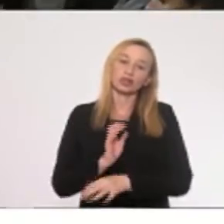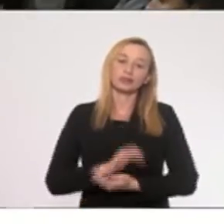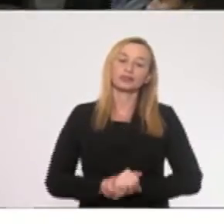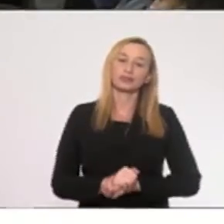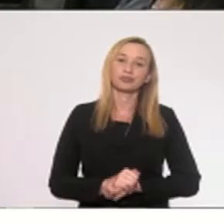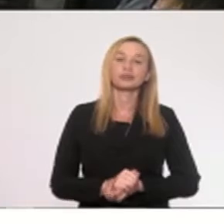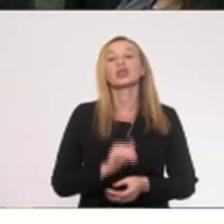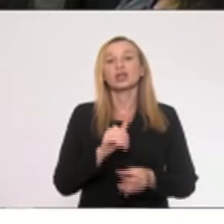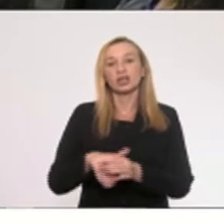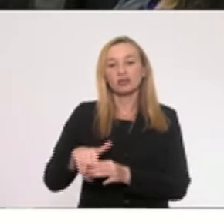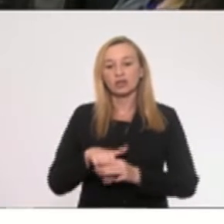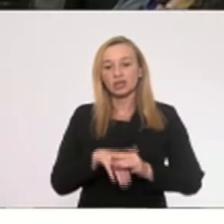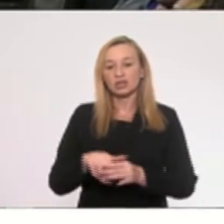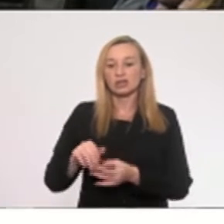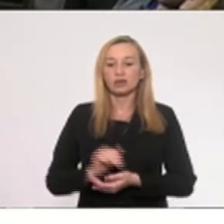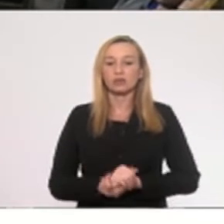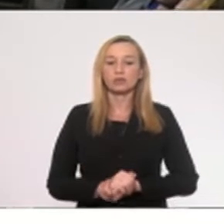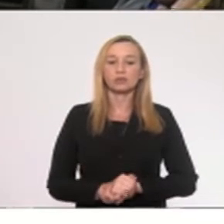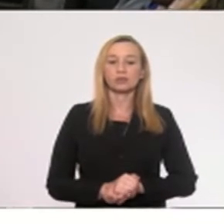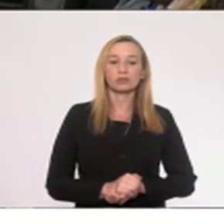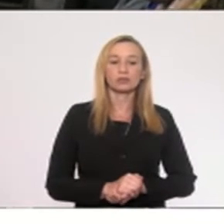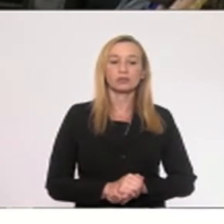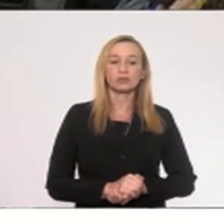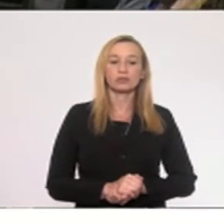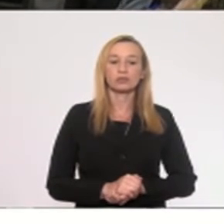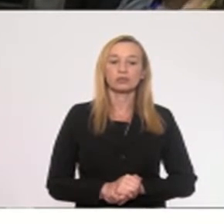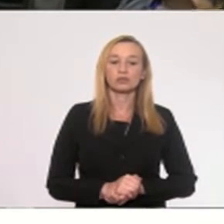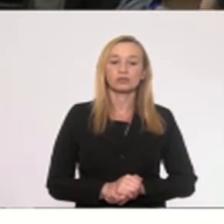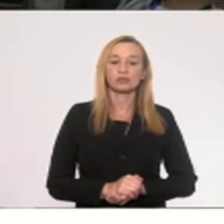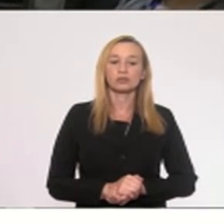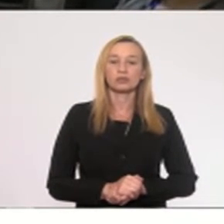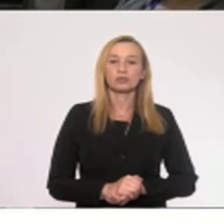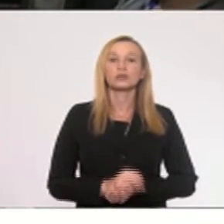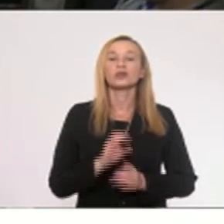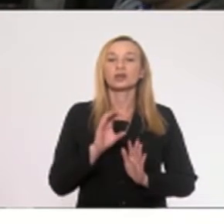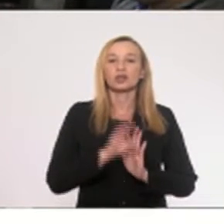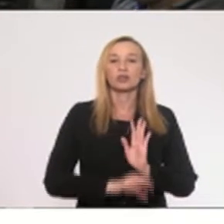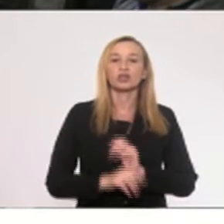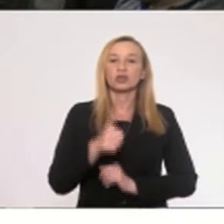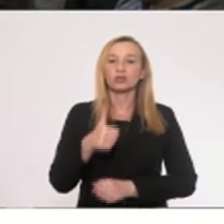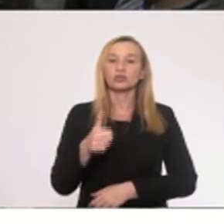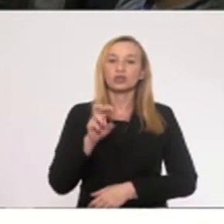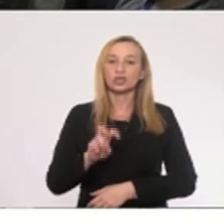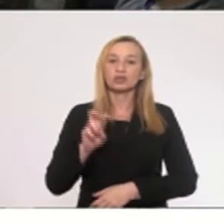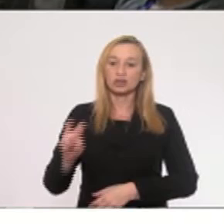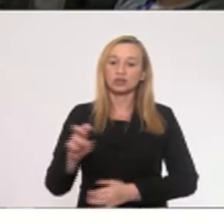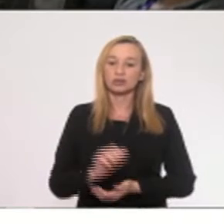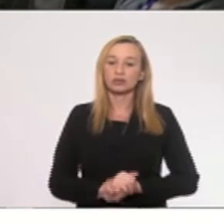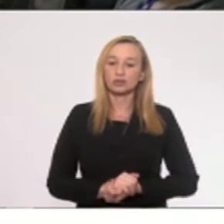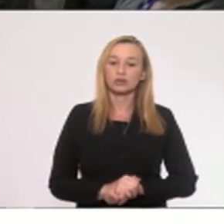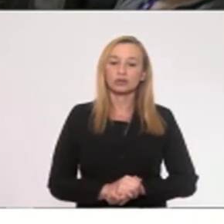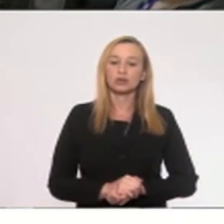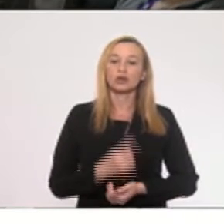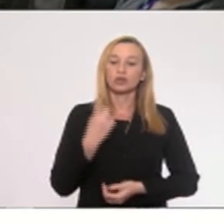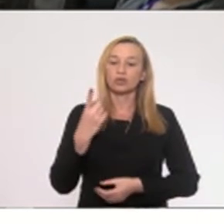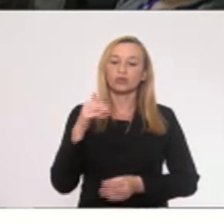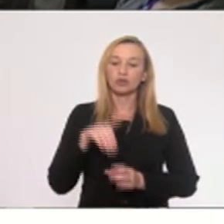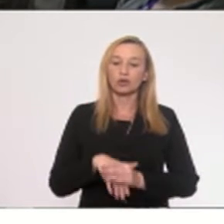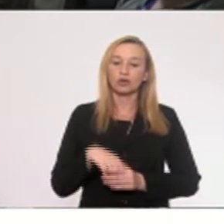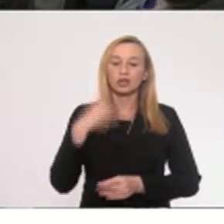Em votação, destaque da emenda 155. Como vota o deputado Márcio